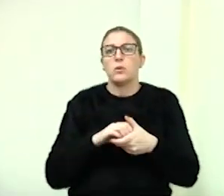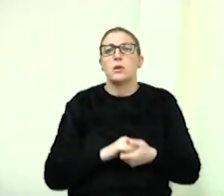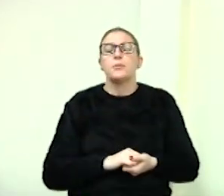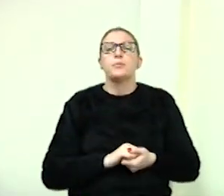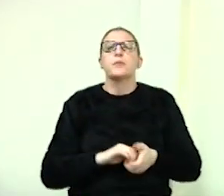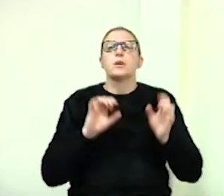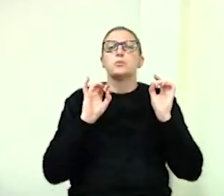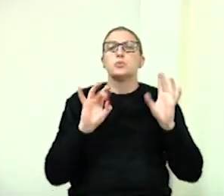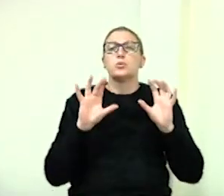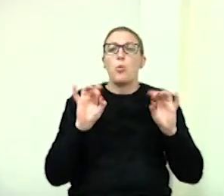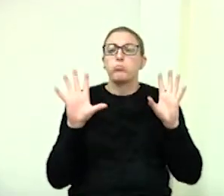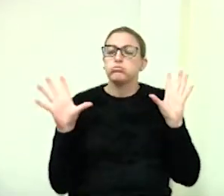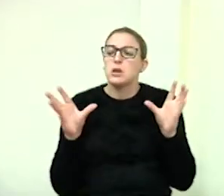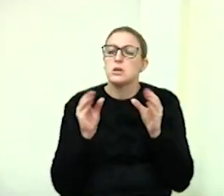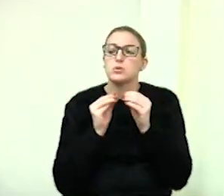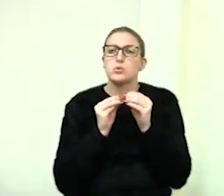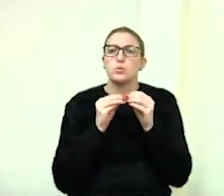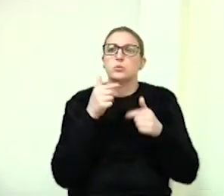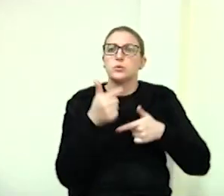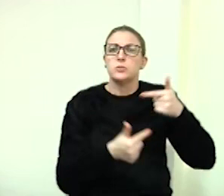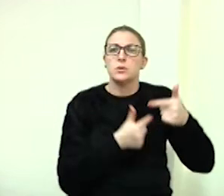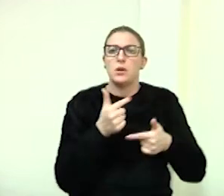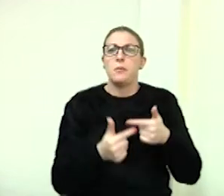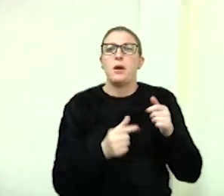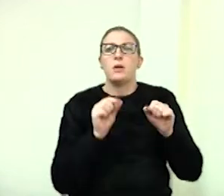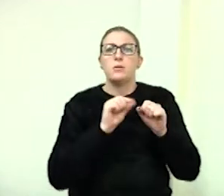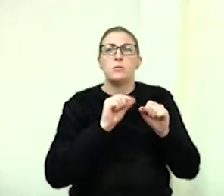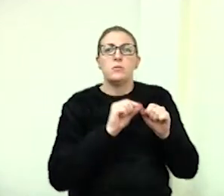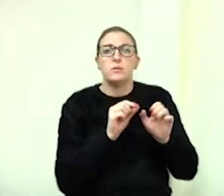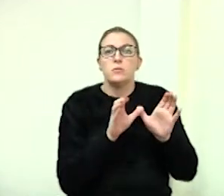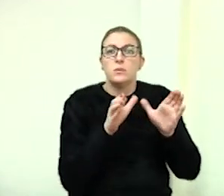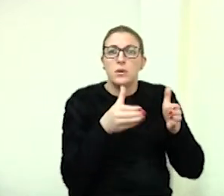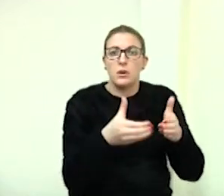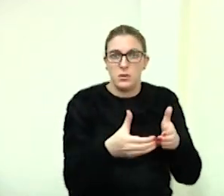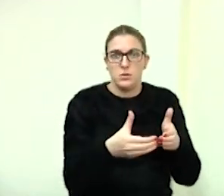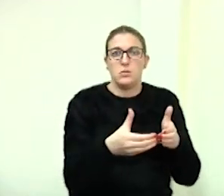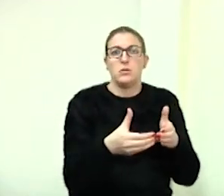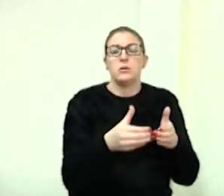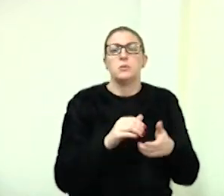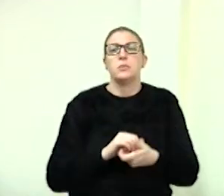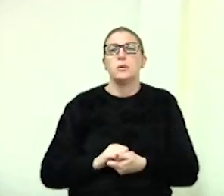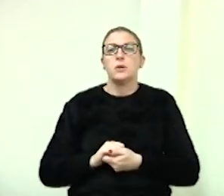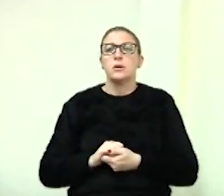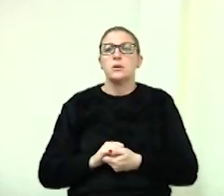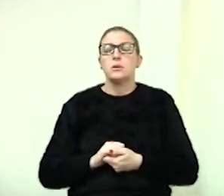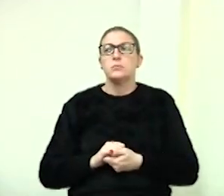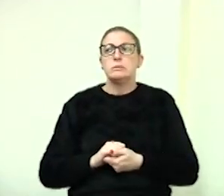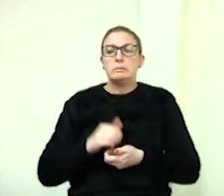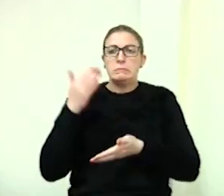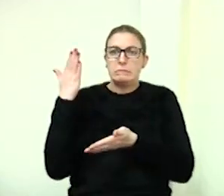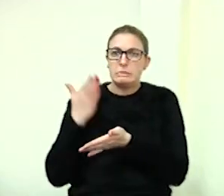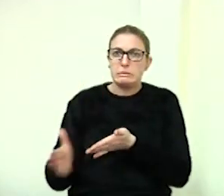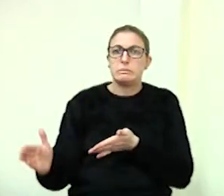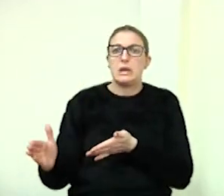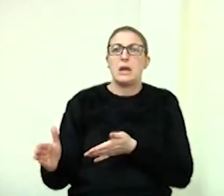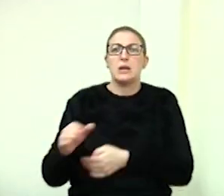só para fazer um resumo do trabalho que esta equipe, este grupo, realiza e que perde, então, a sua supervisão e todo esse